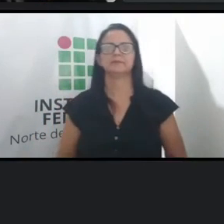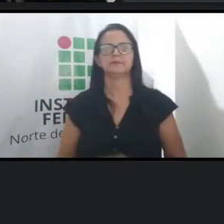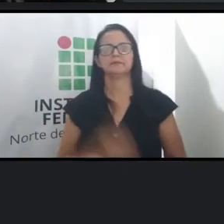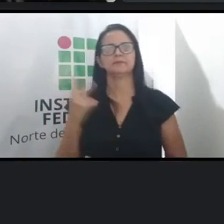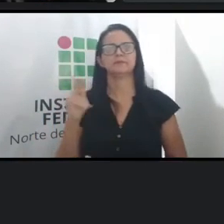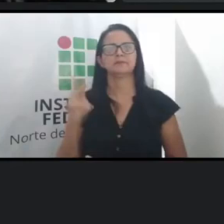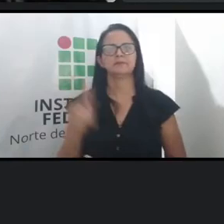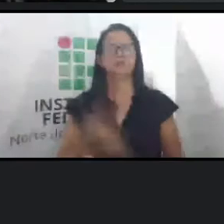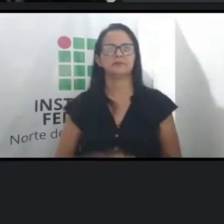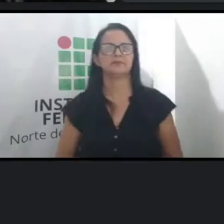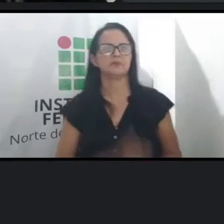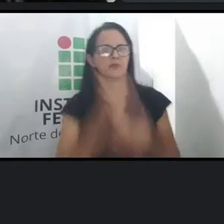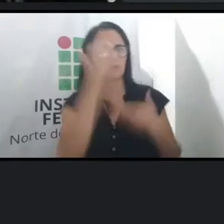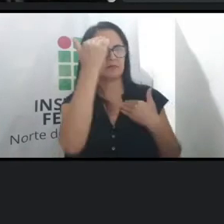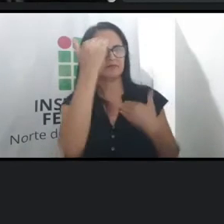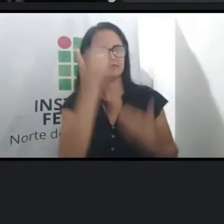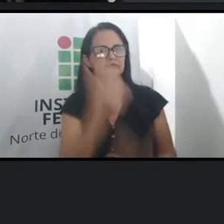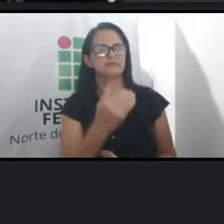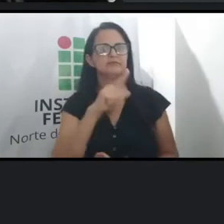Muito obrigado, Lucas.